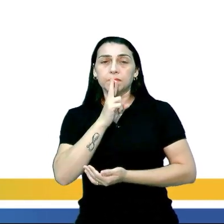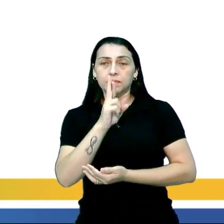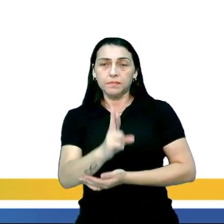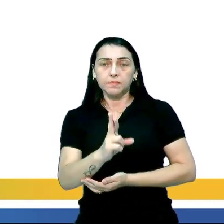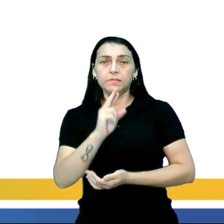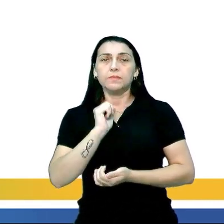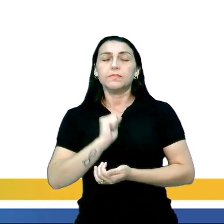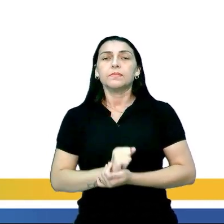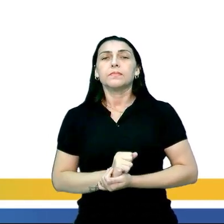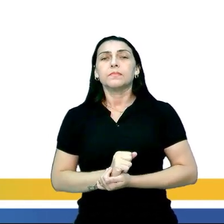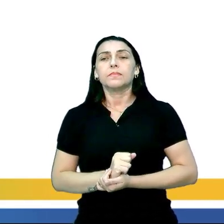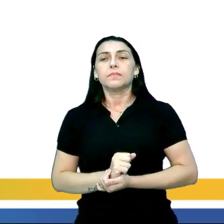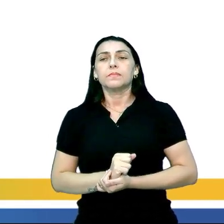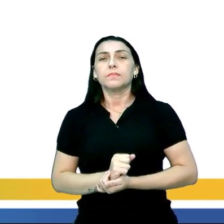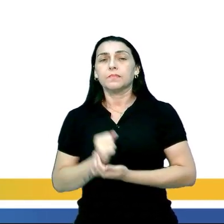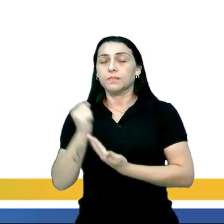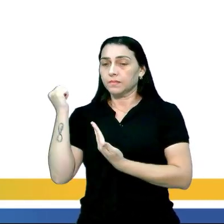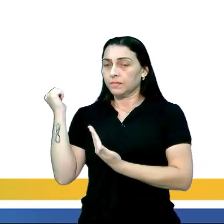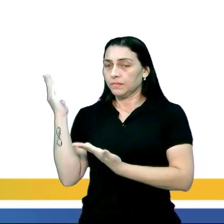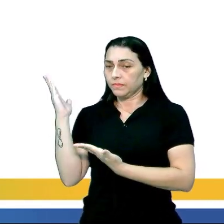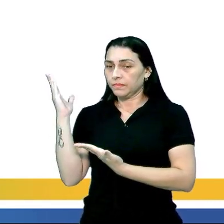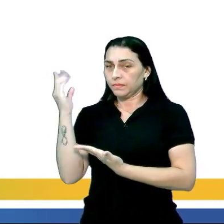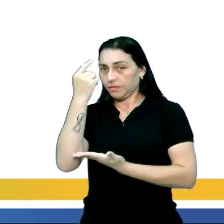resolver. Está aí a figura.